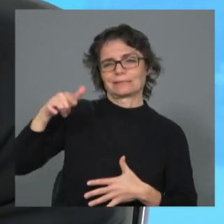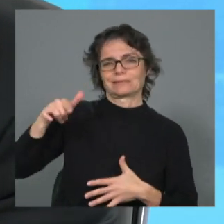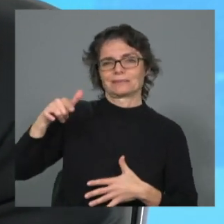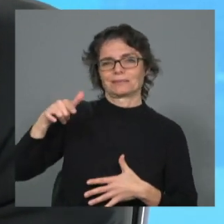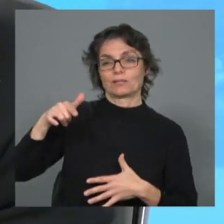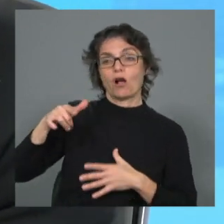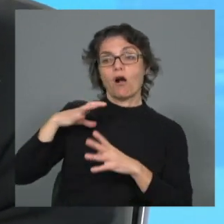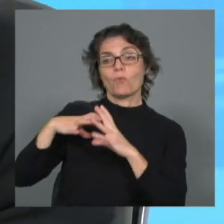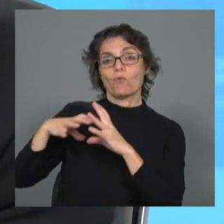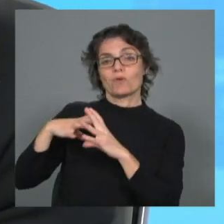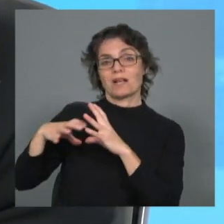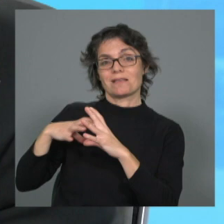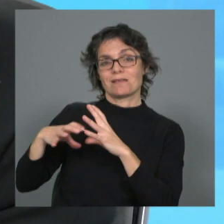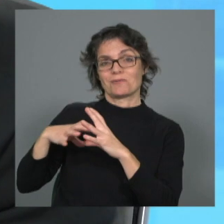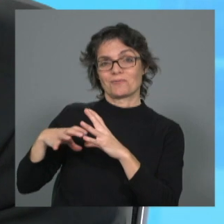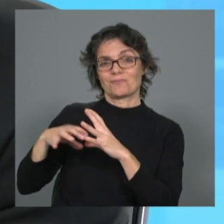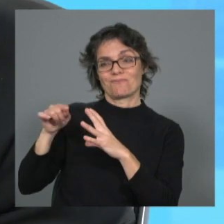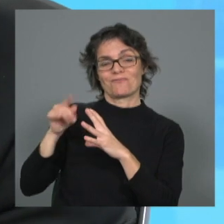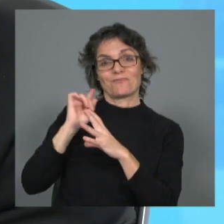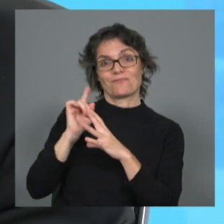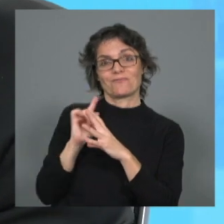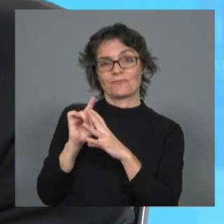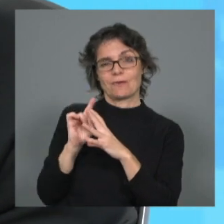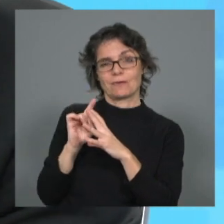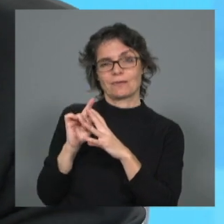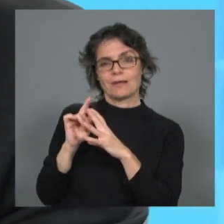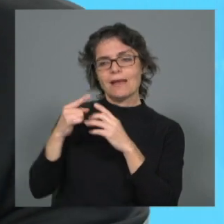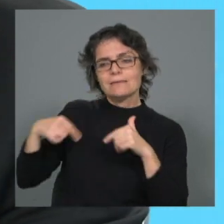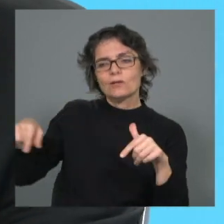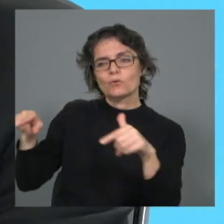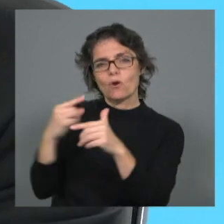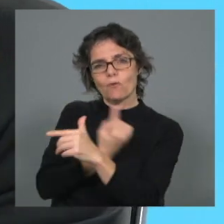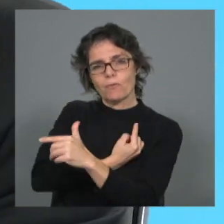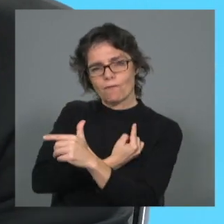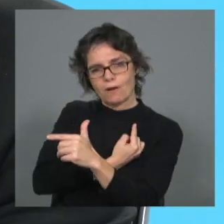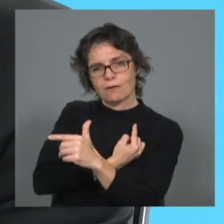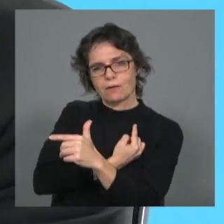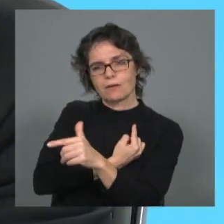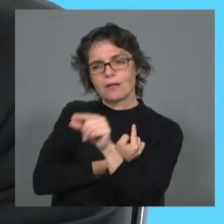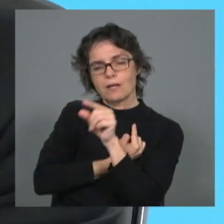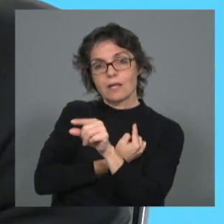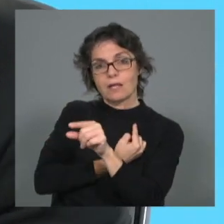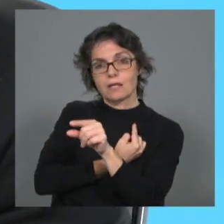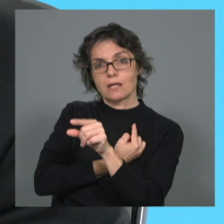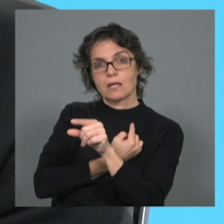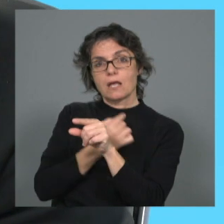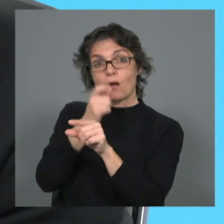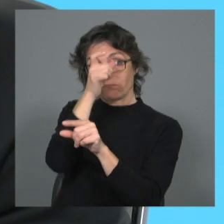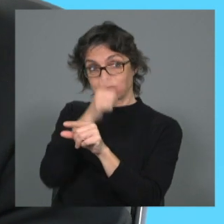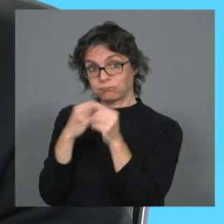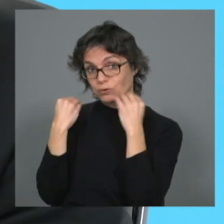que existe aqui é o treinador deve, digamos assim, abraçar e compreender